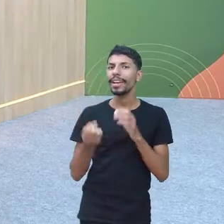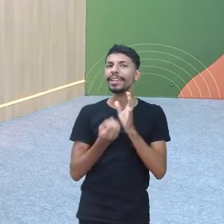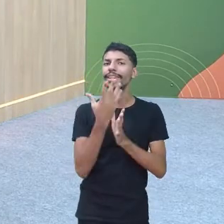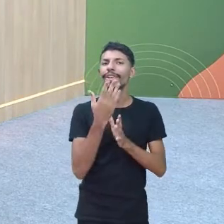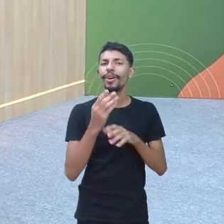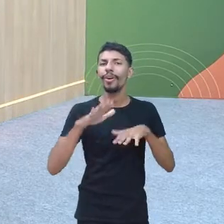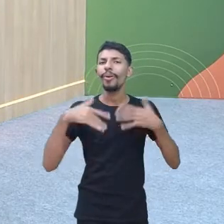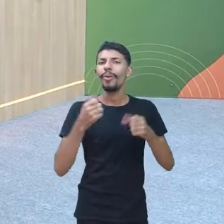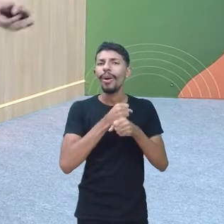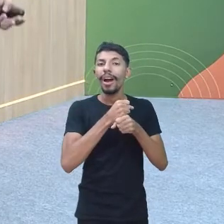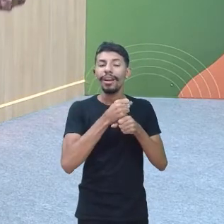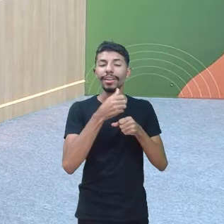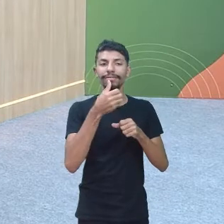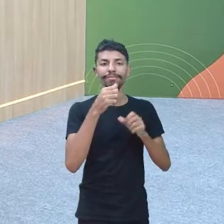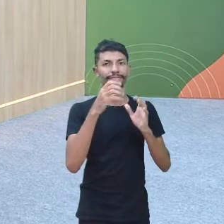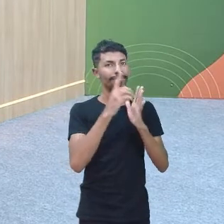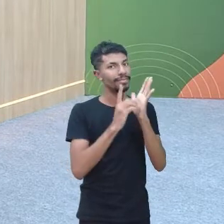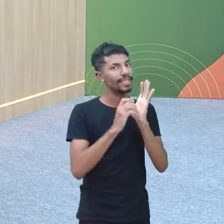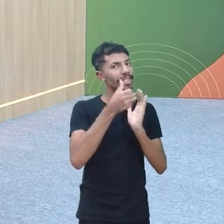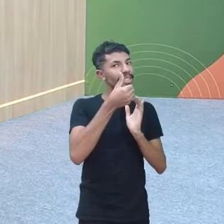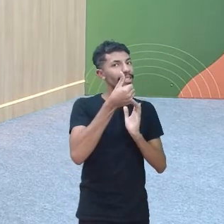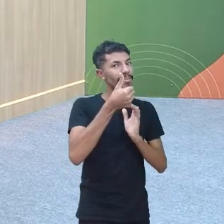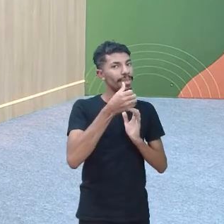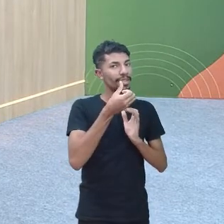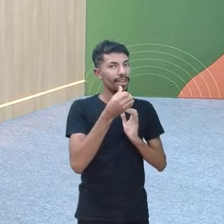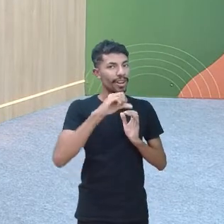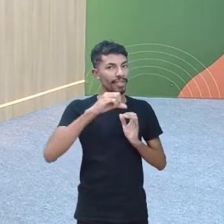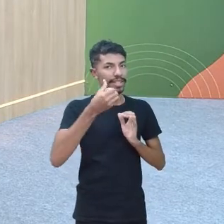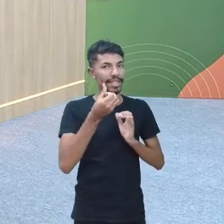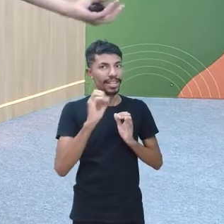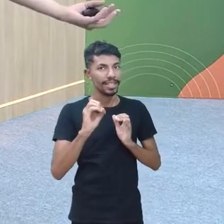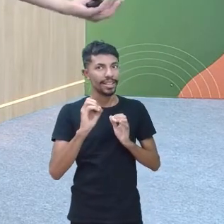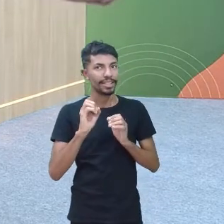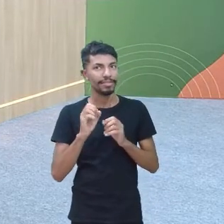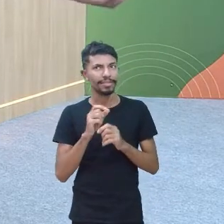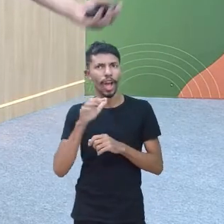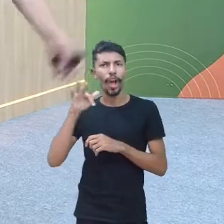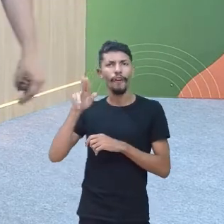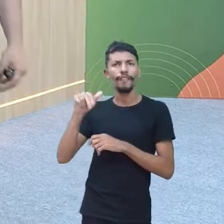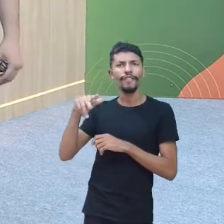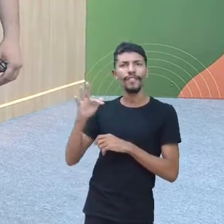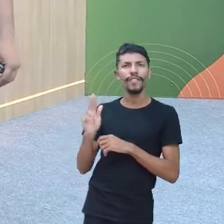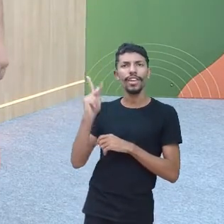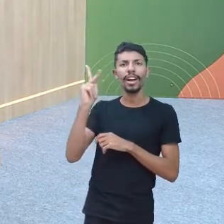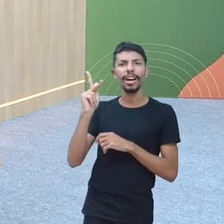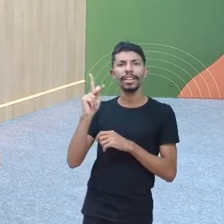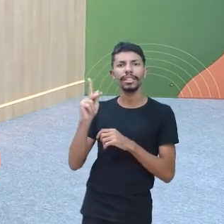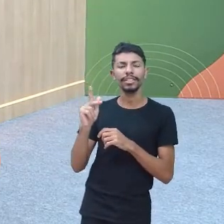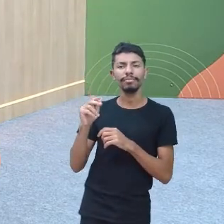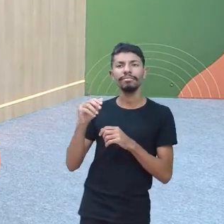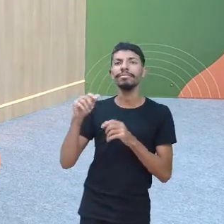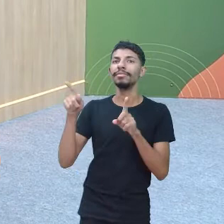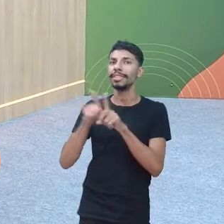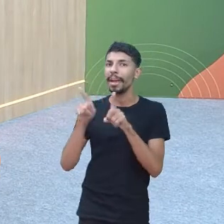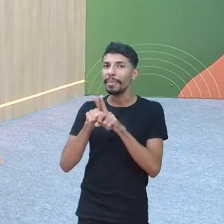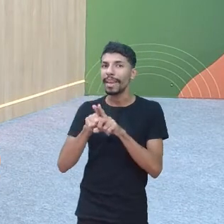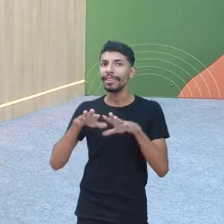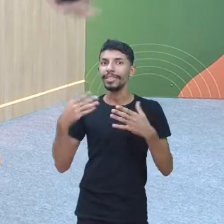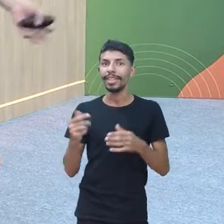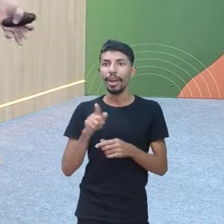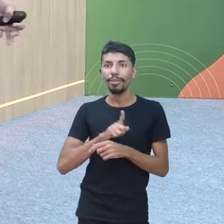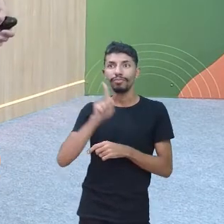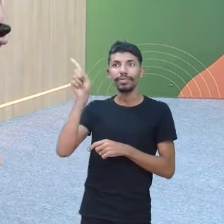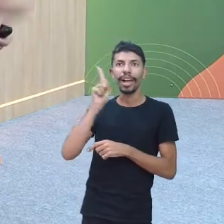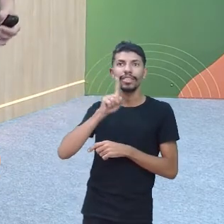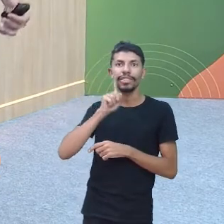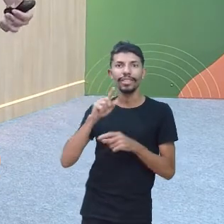O funk na década de 60. Um aqui no Brasil, outro nos Estados Unidos, mas aí